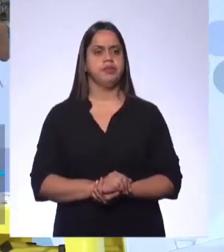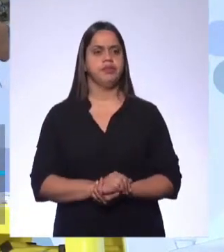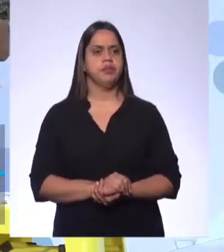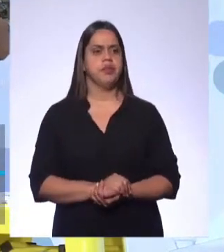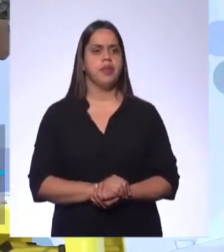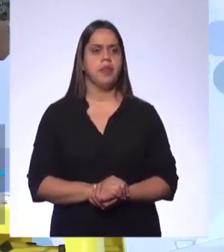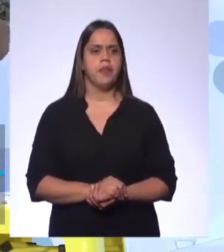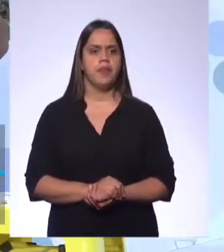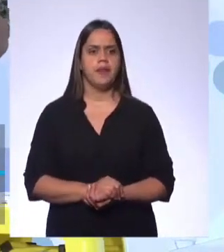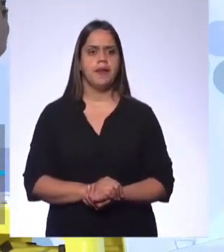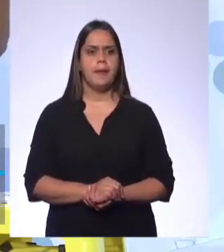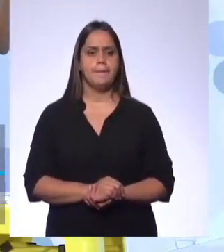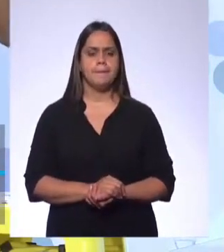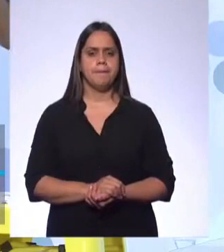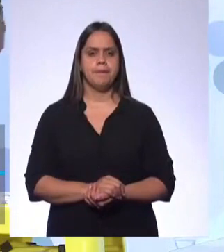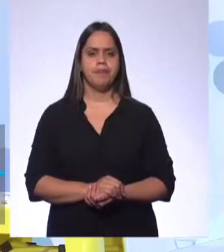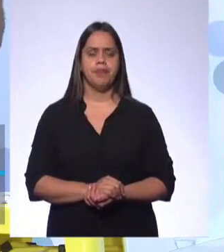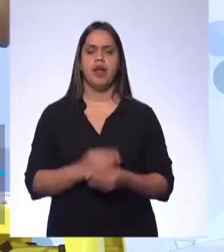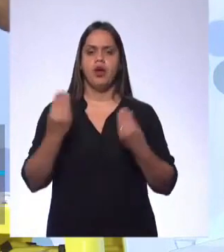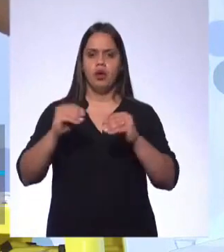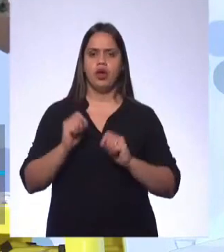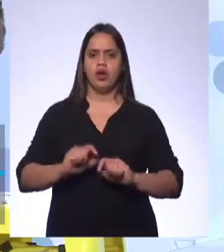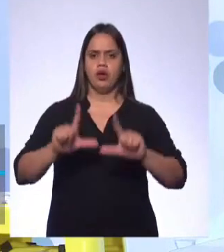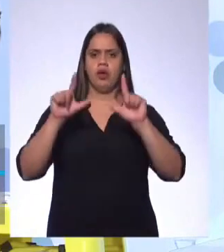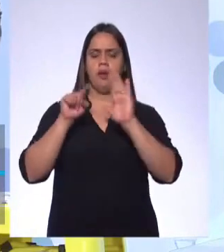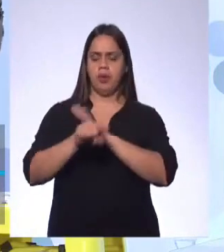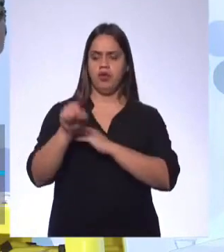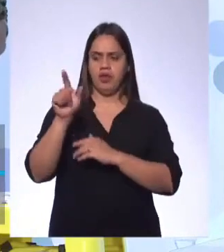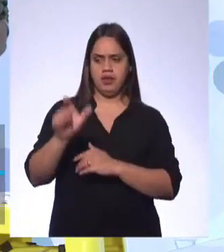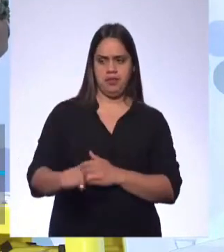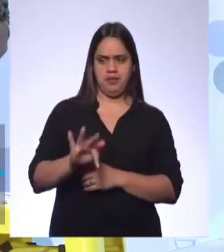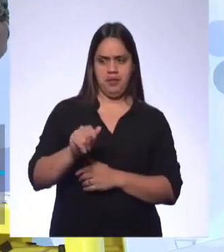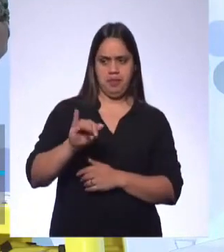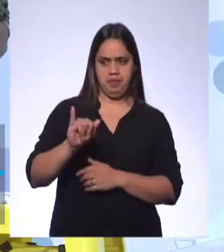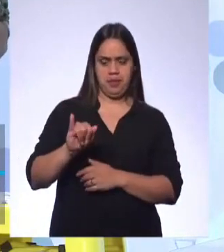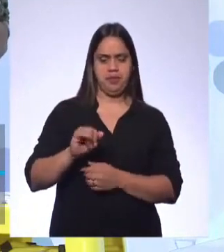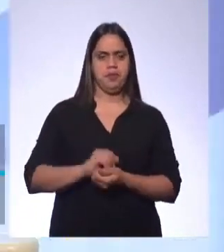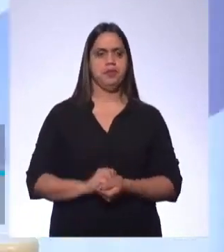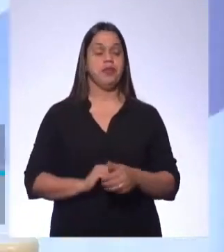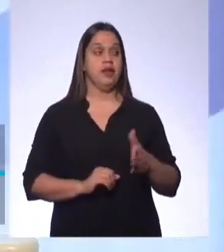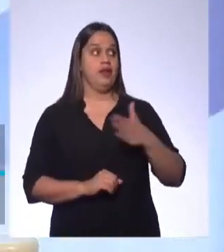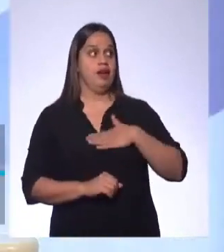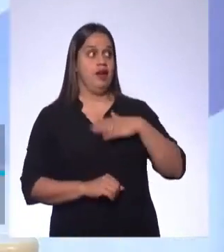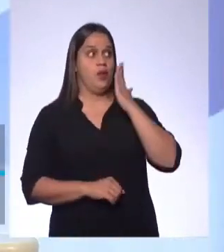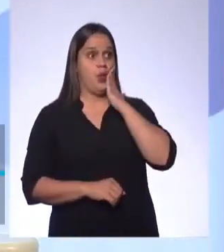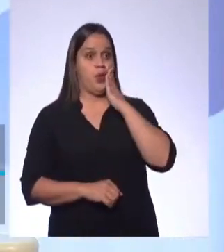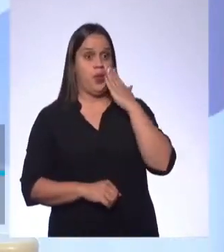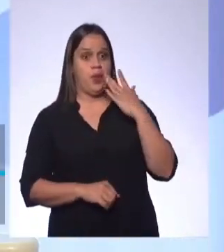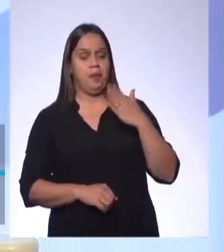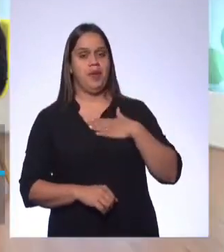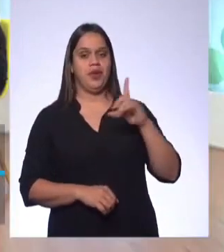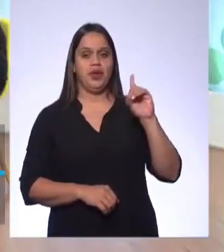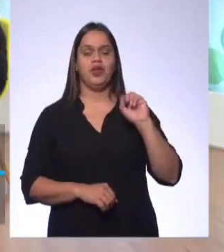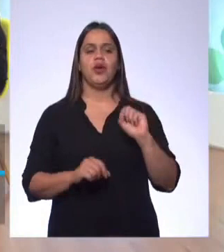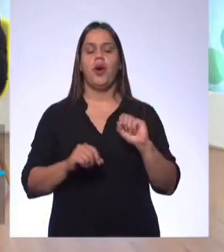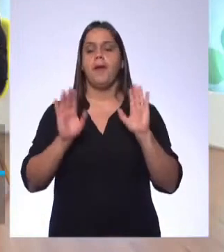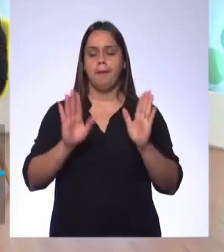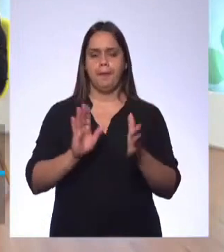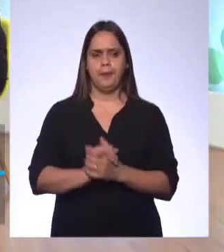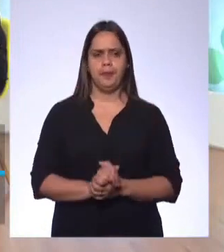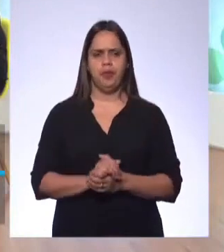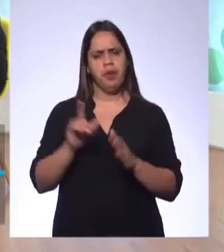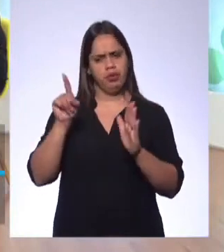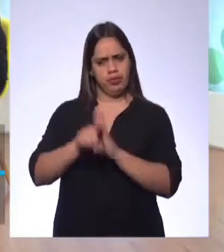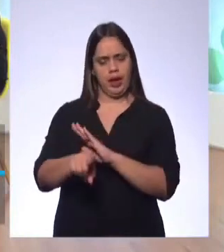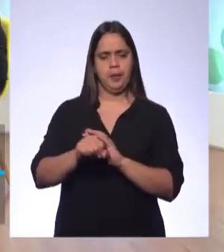aqui uma informação, uma pergunta, Fabi, eu vou fazer para você. Meu Deus. Veja bem, para você, é